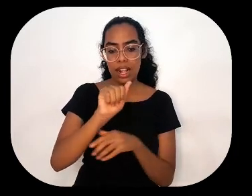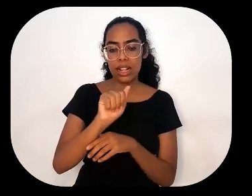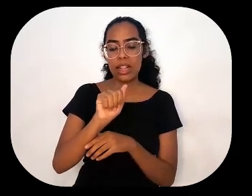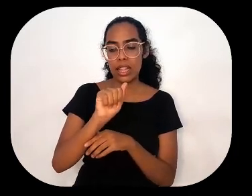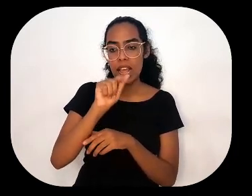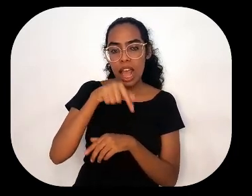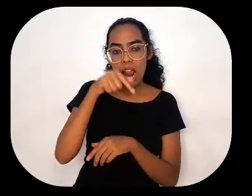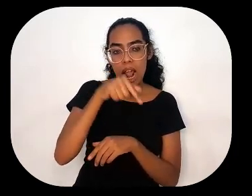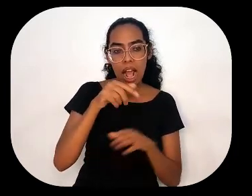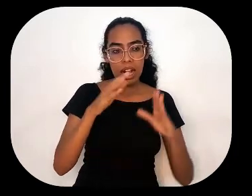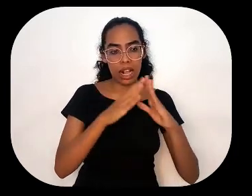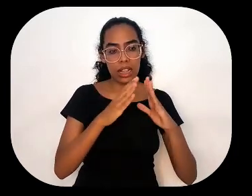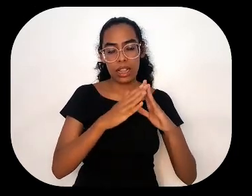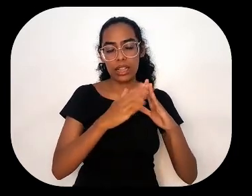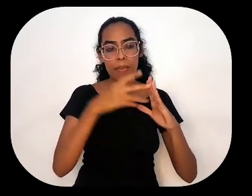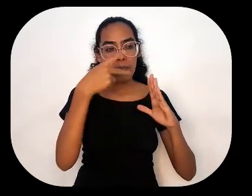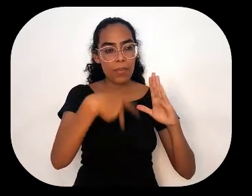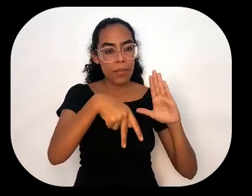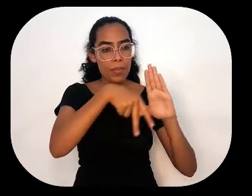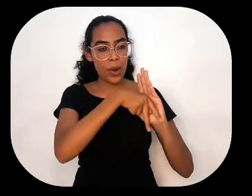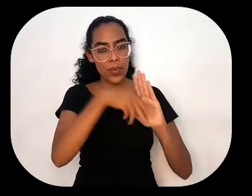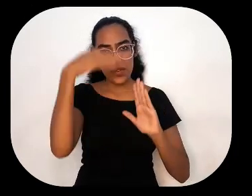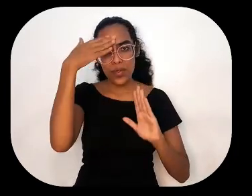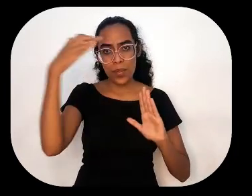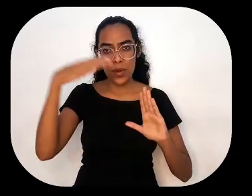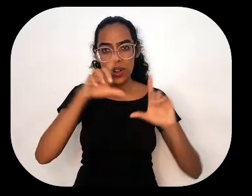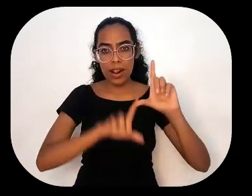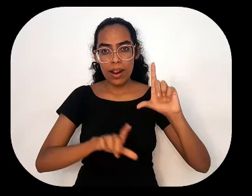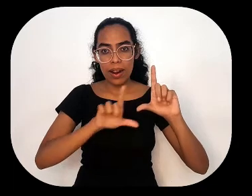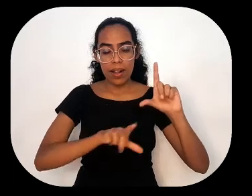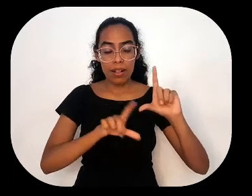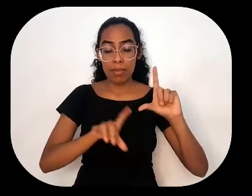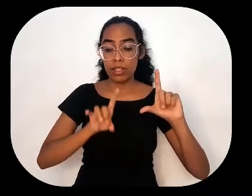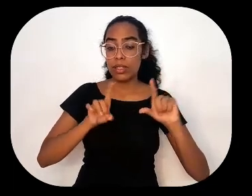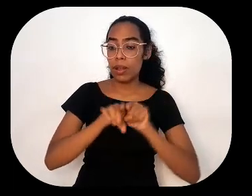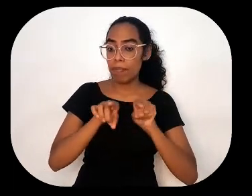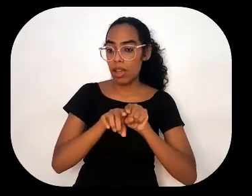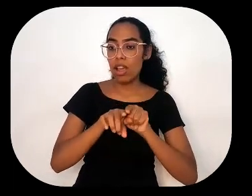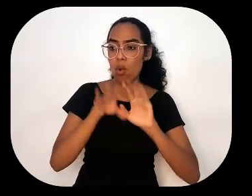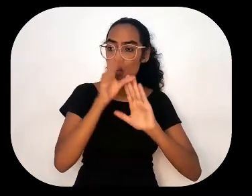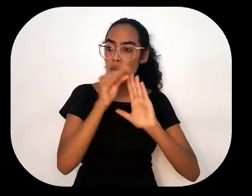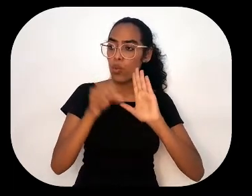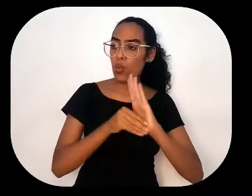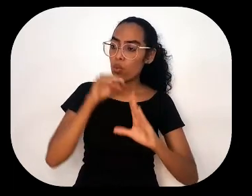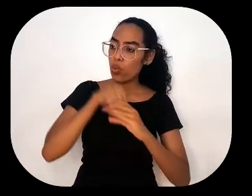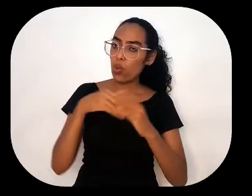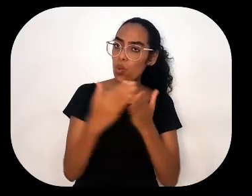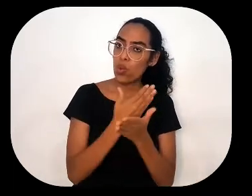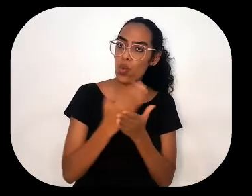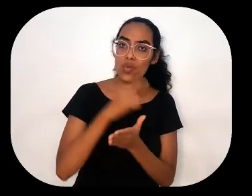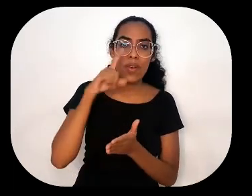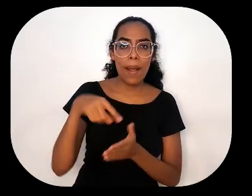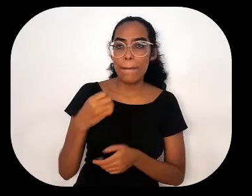da Academia Brasileira de Letras mas eu eu pelo menos Considero que pelo que ela fez pelo que ela escreveu